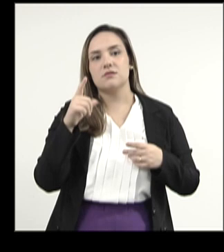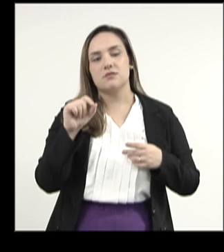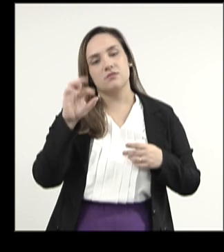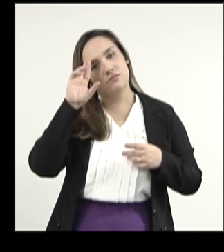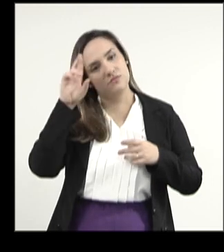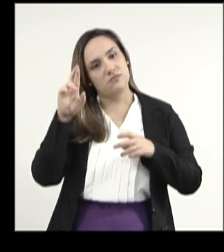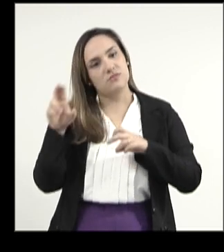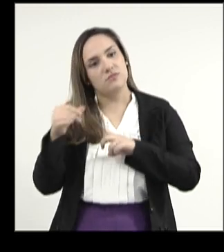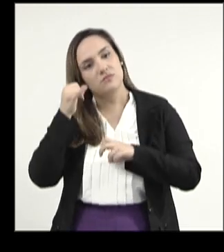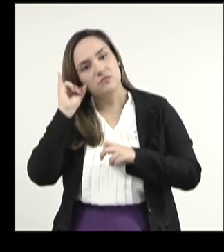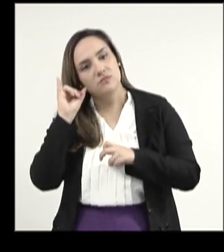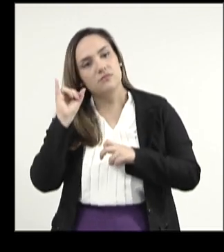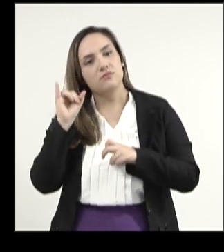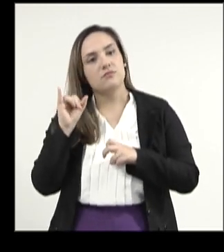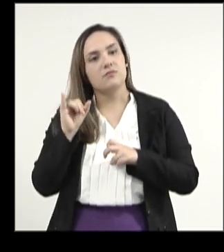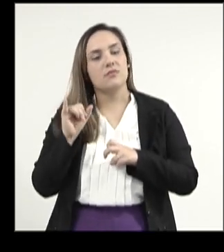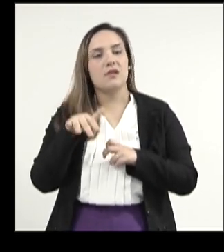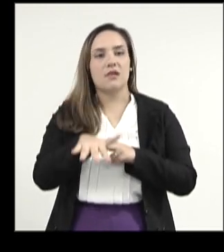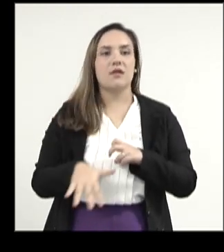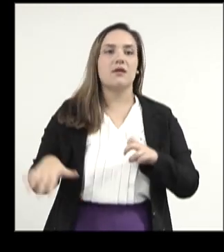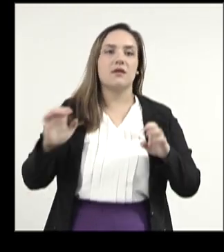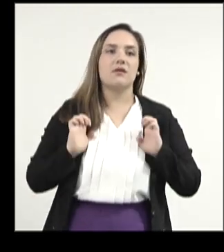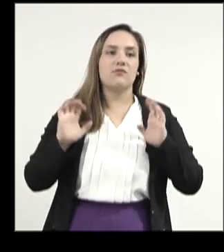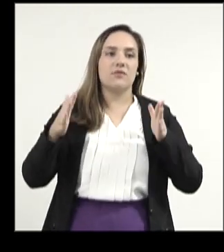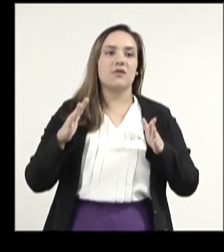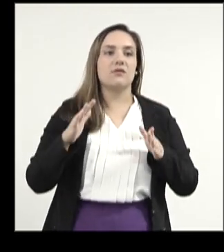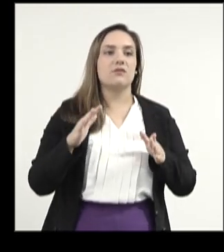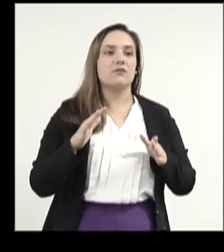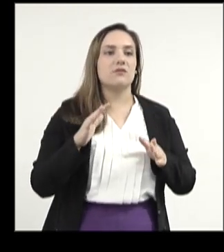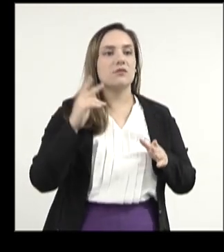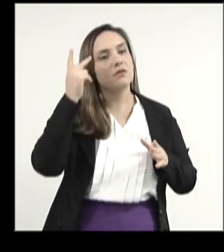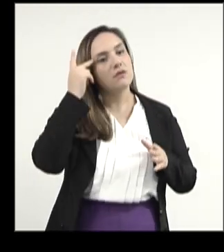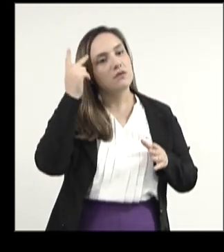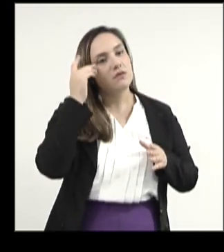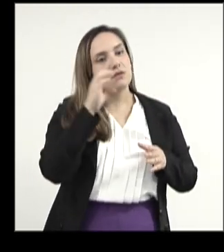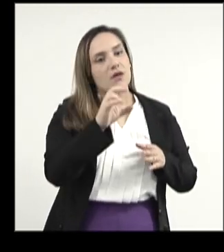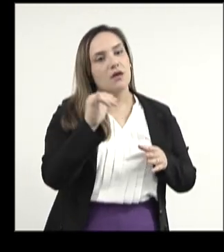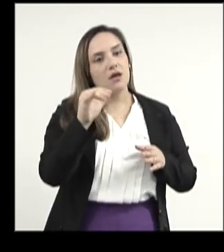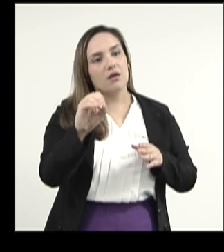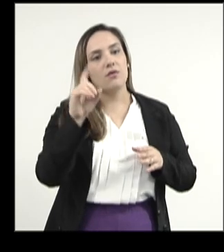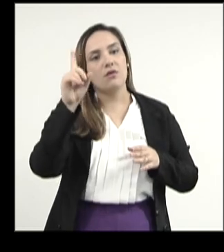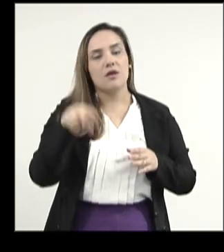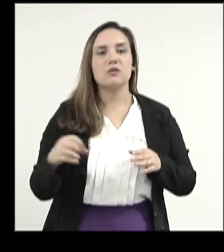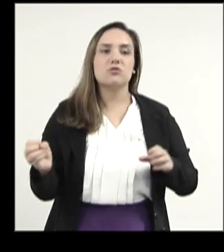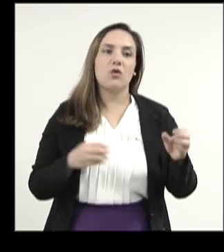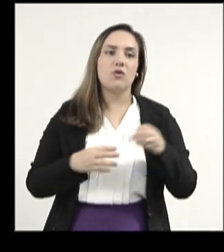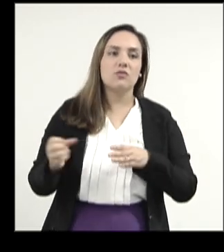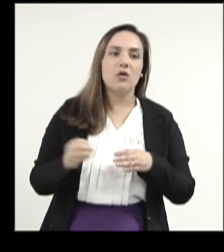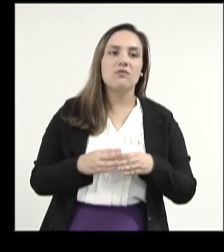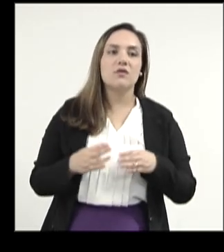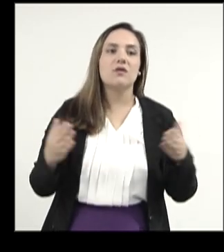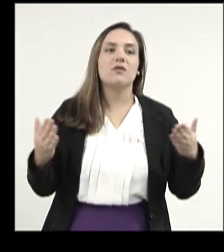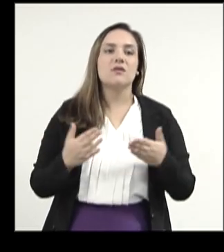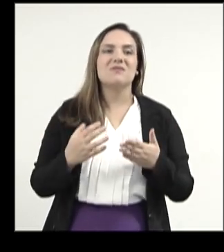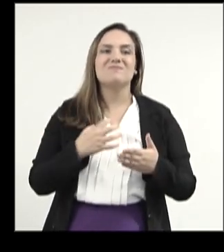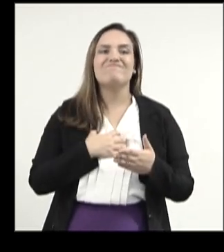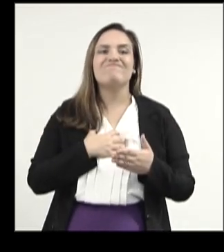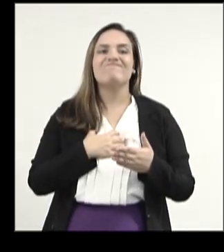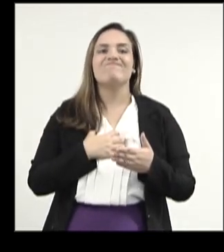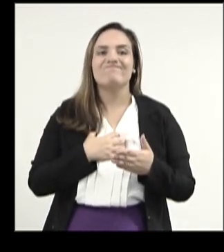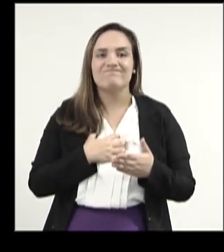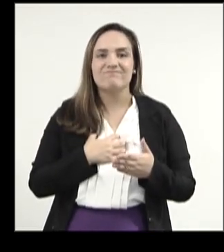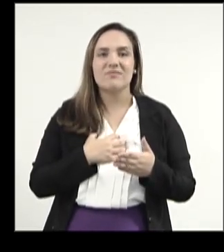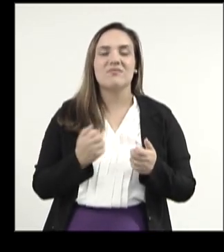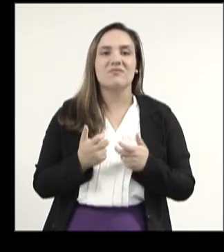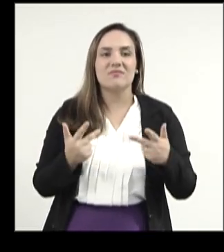Durante um evento em São Paulo, o CEO destacou essa tendência como uma novidade jurídica alarmante para o setor.